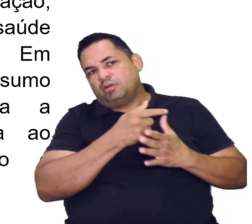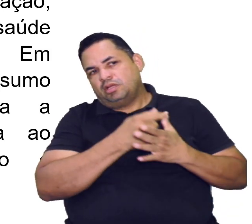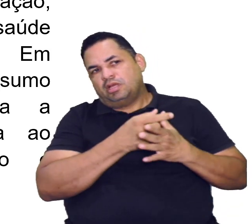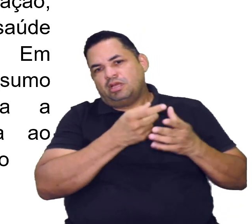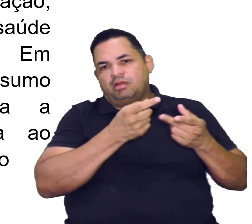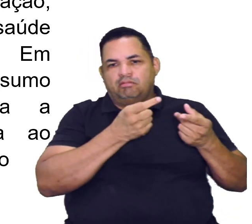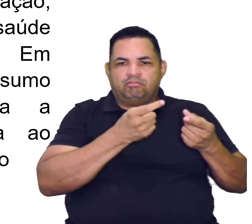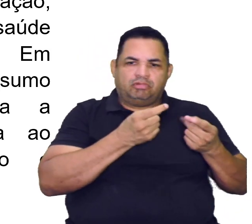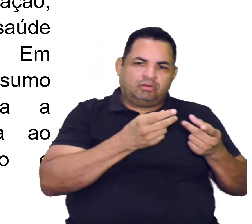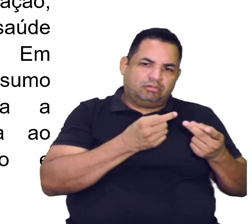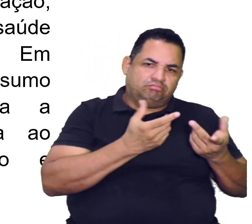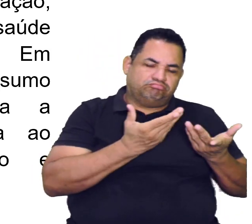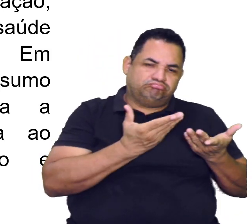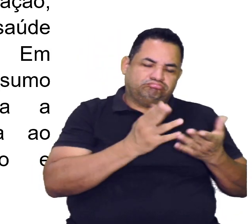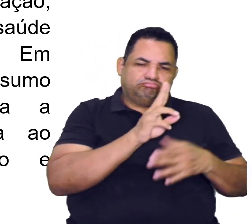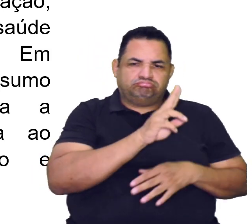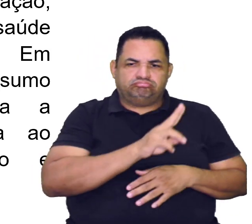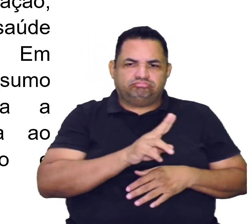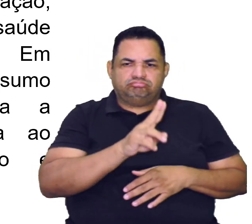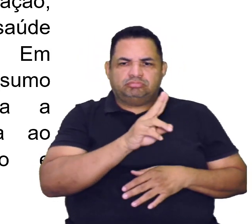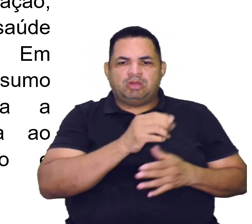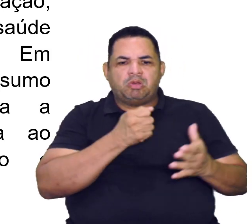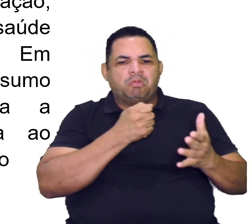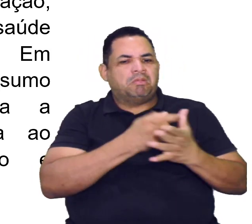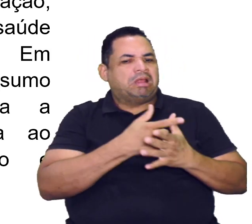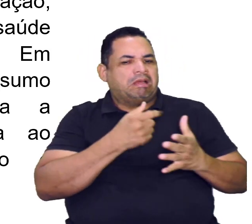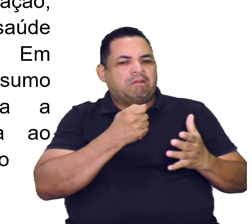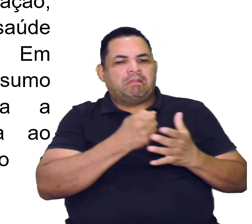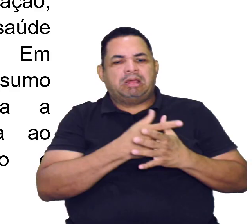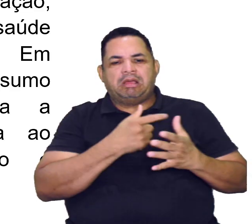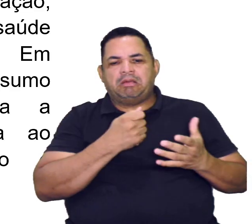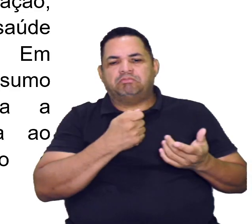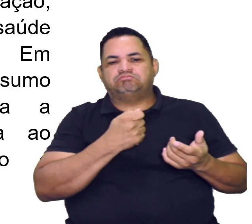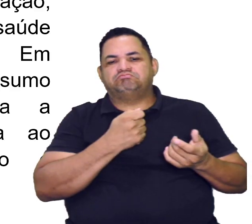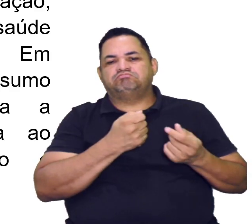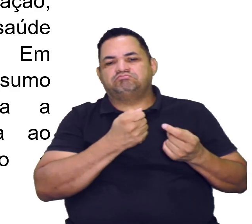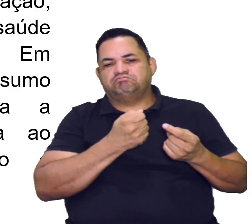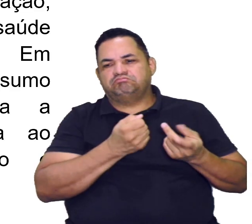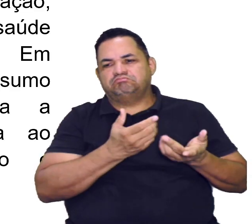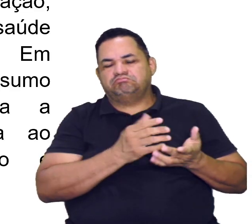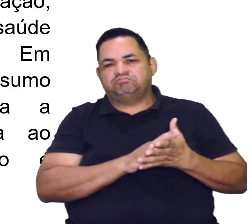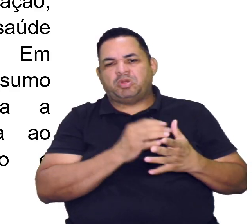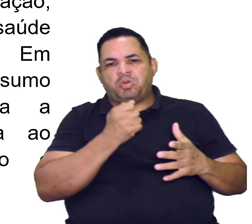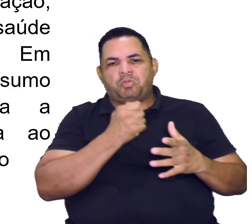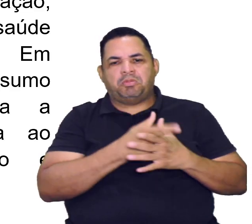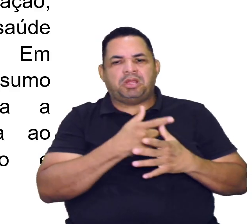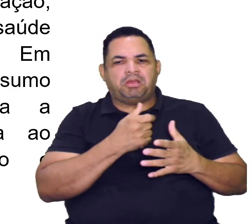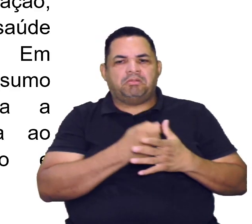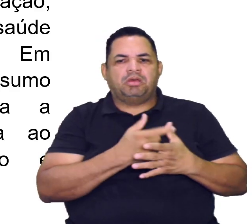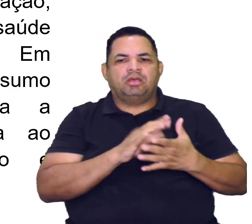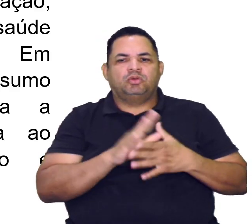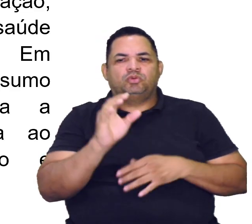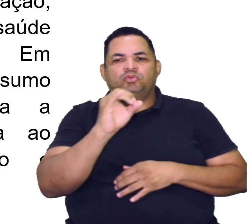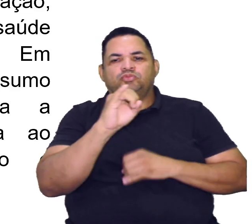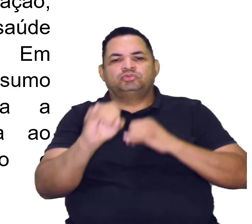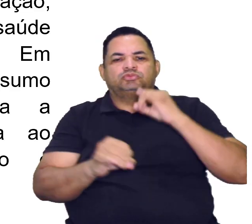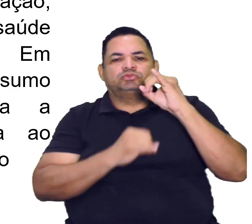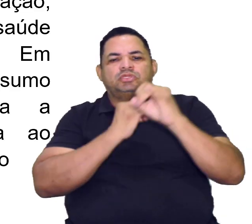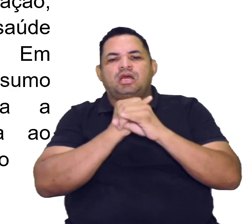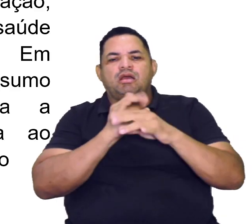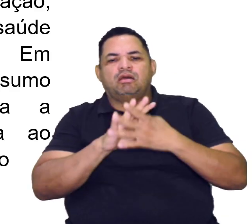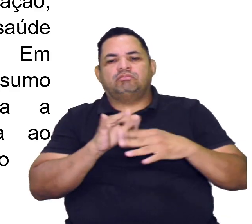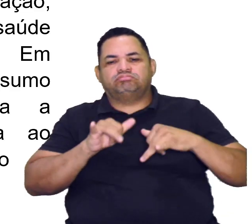muito motivado a fazer muitas compras, né? Utilizando aí a internet, né? Indo a